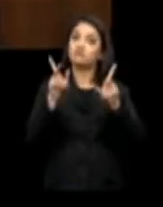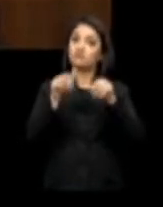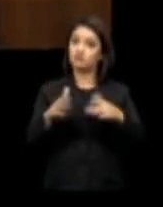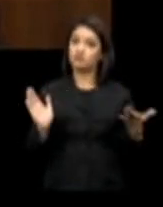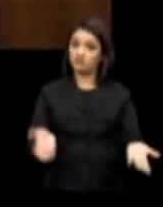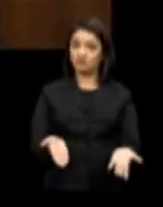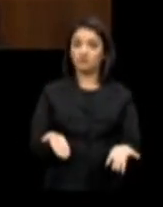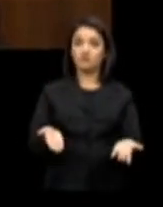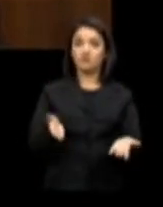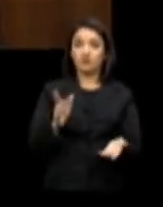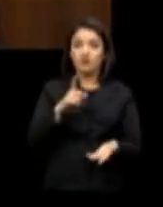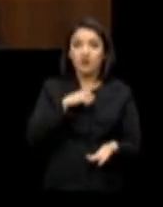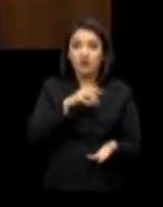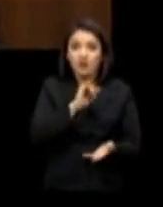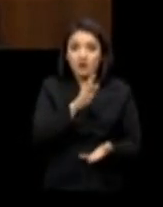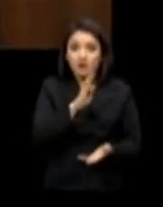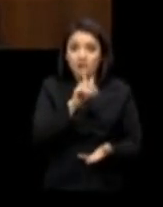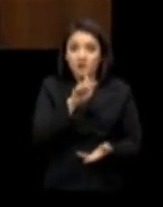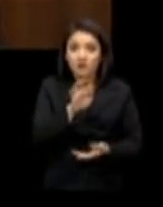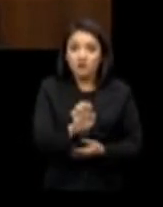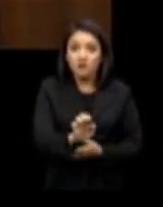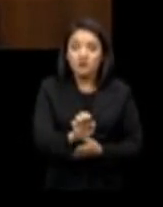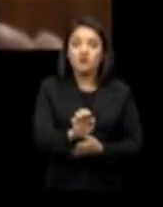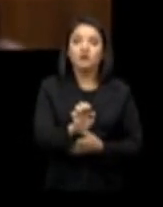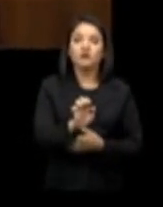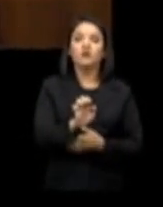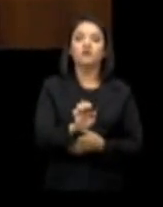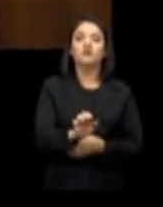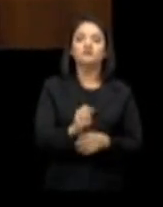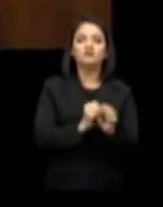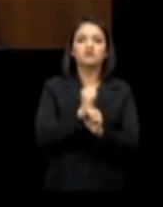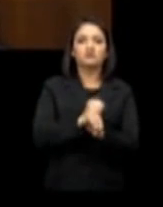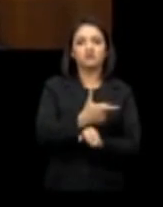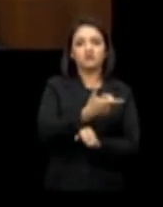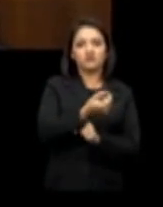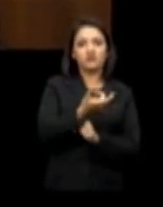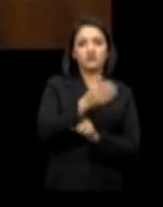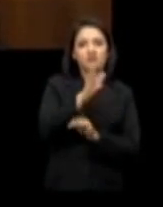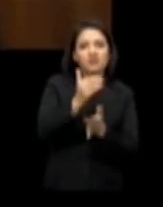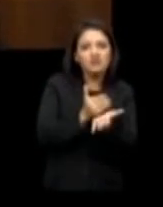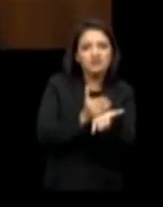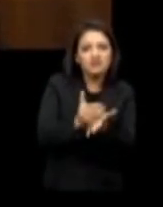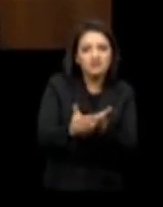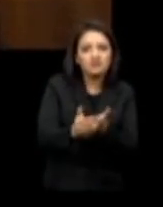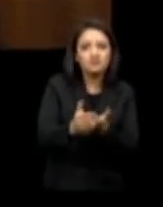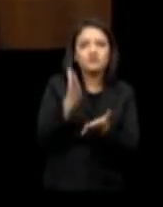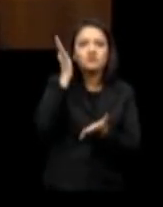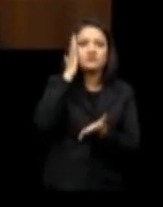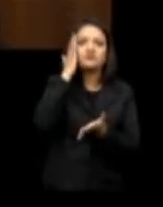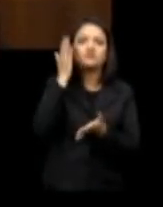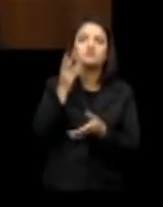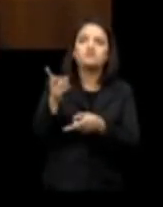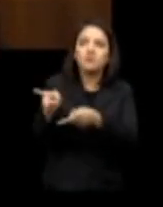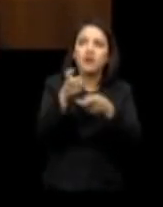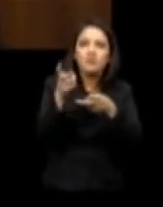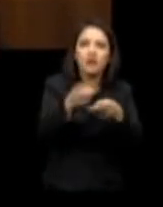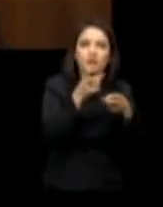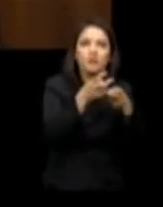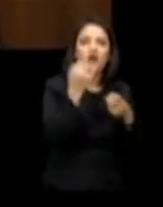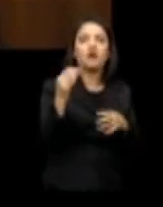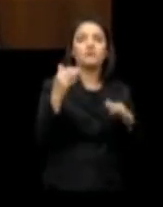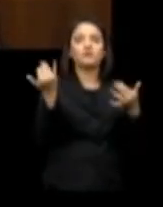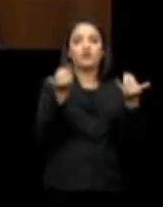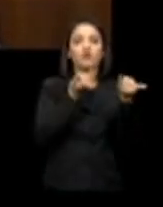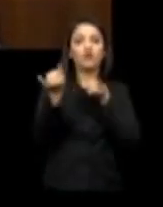Rosa Weber, o IBGE, em 4 de 5 de 2020, já começou a realizar a coleta de informações para o PNAD Covid